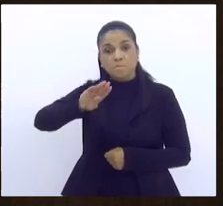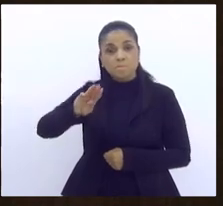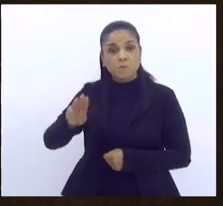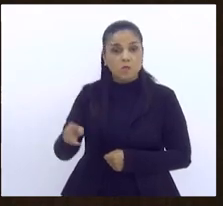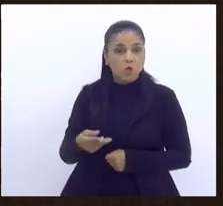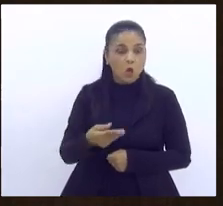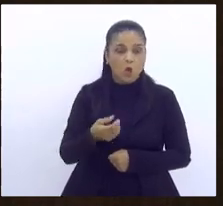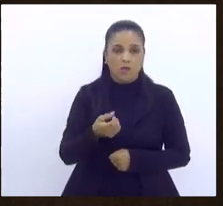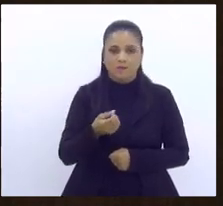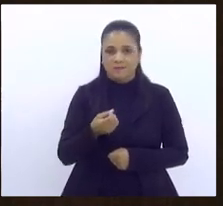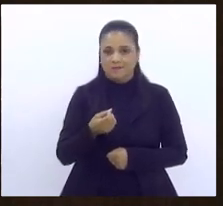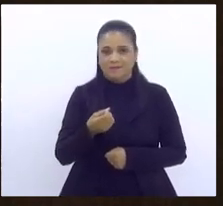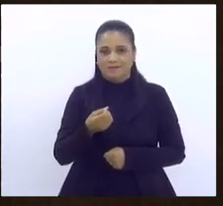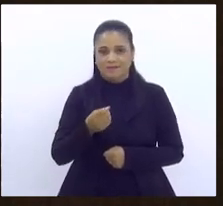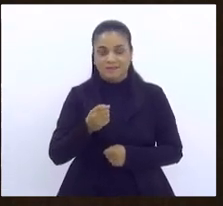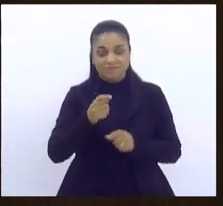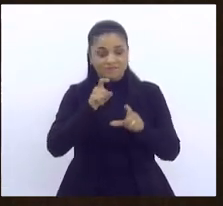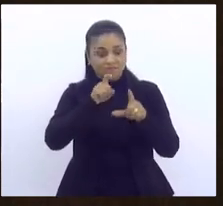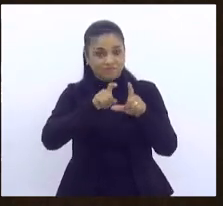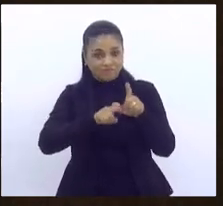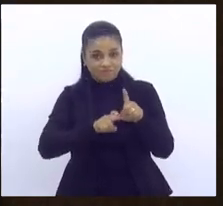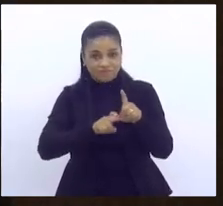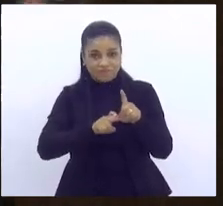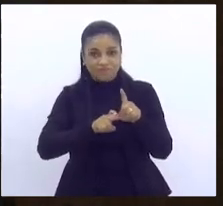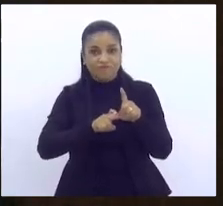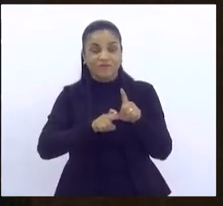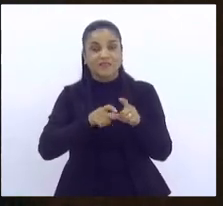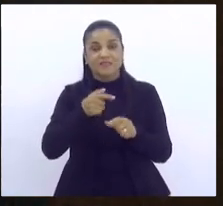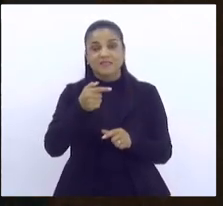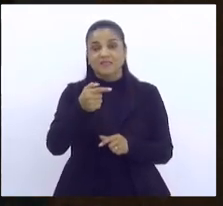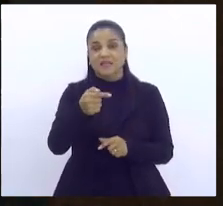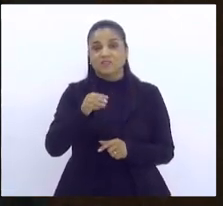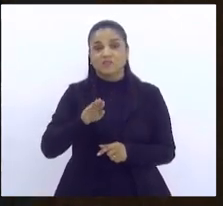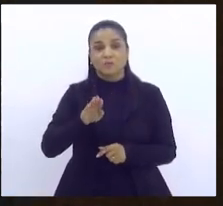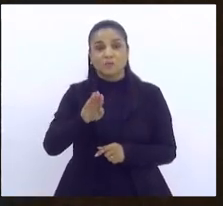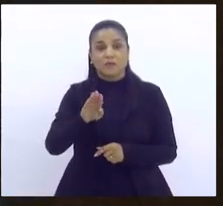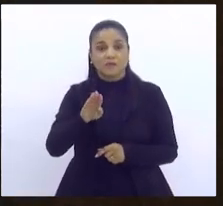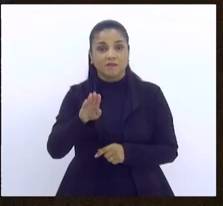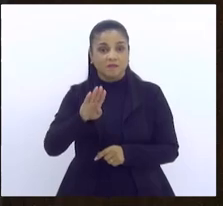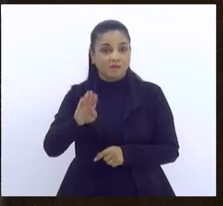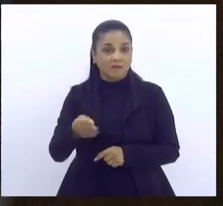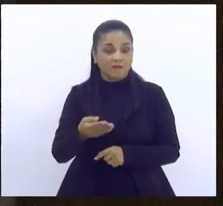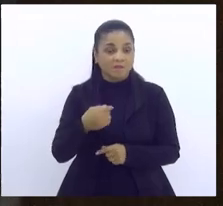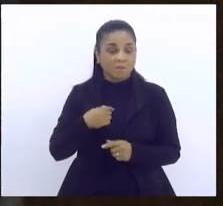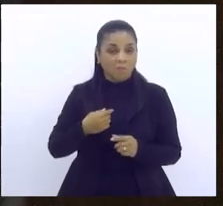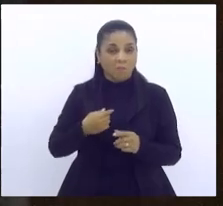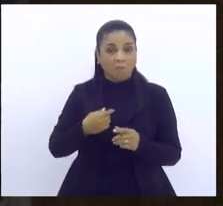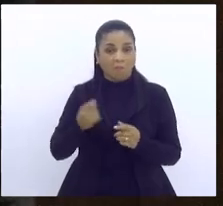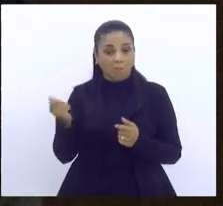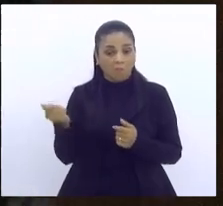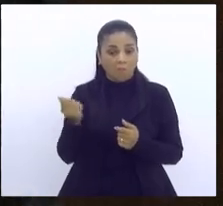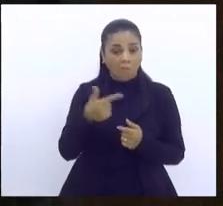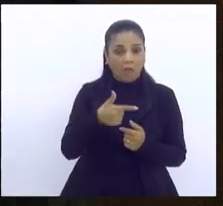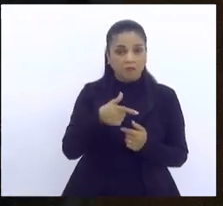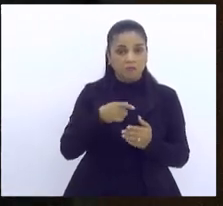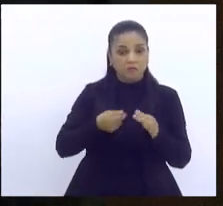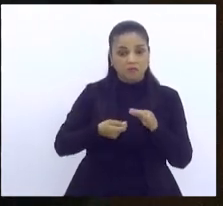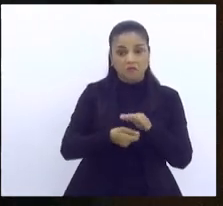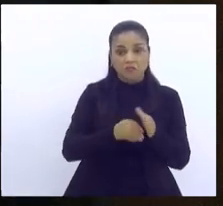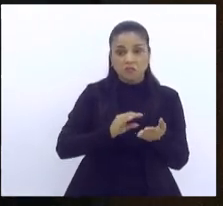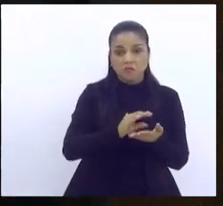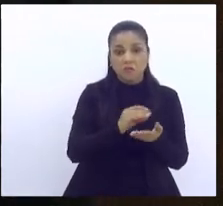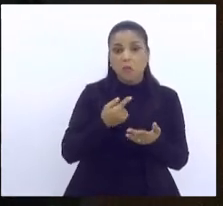de serviço da dívida de principal 7 bi, mais que o investimento. Aí eu pergunto a Vossa